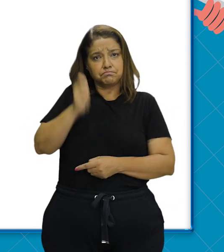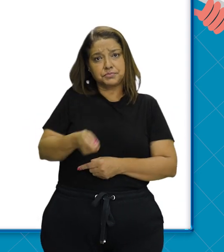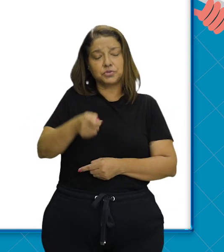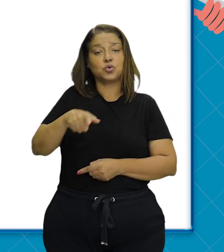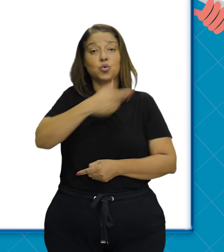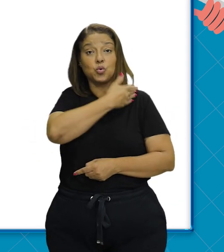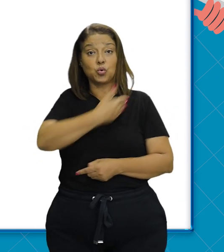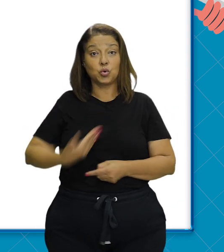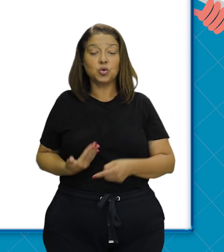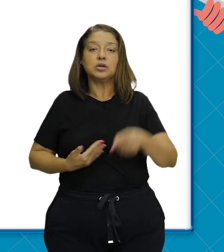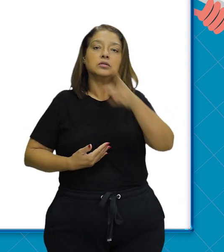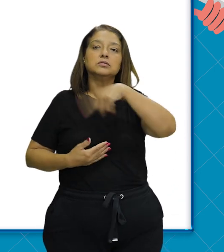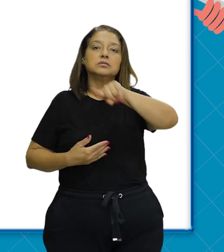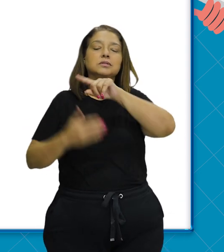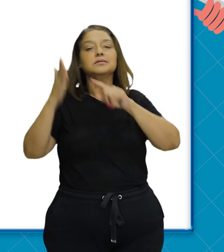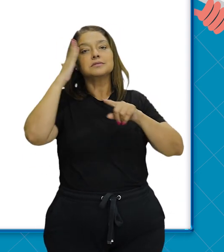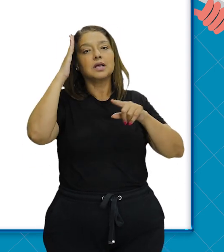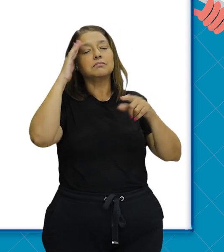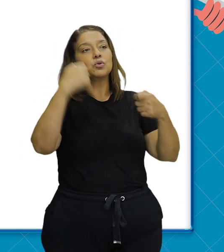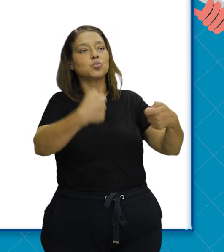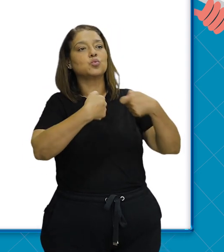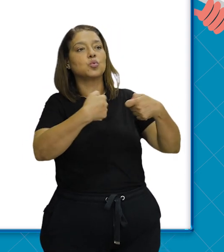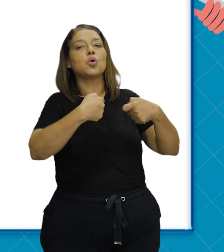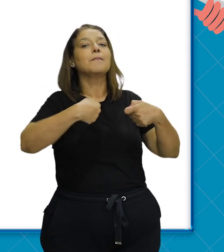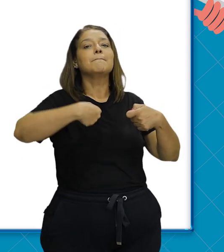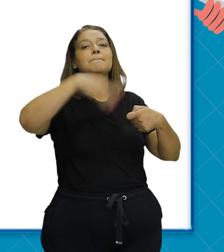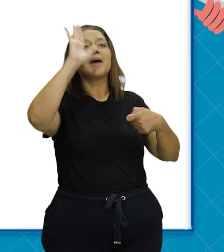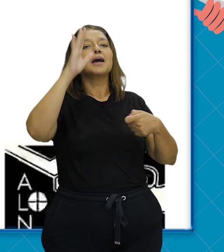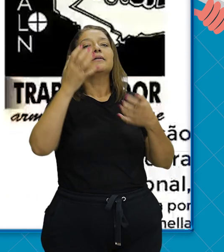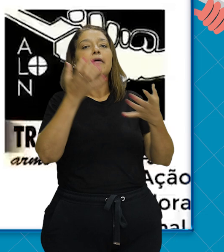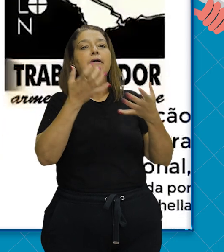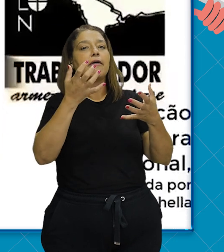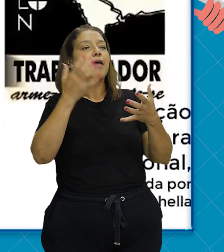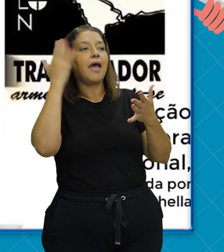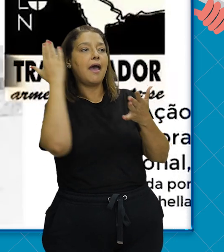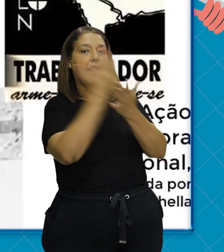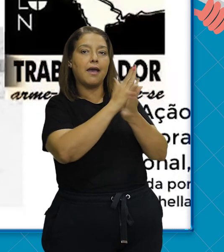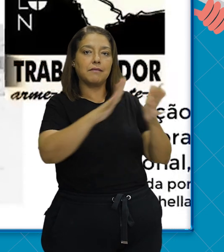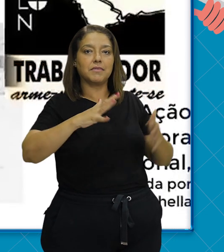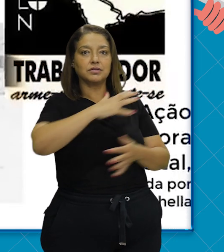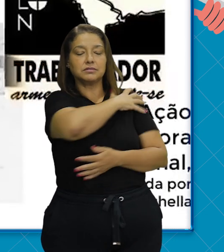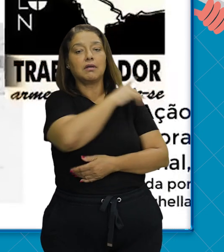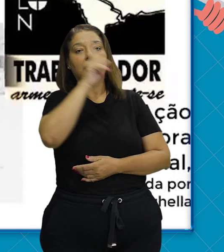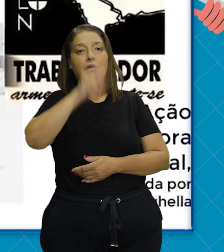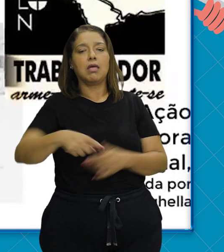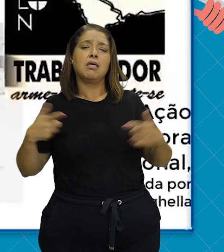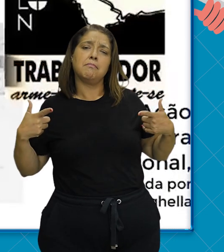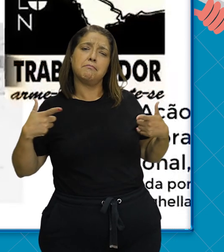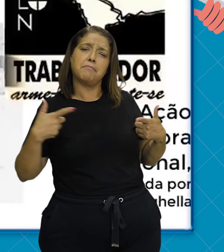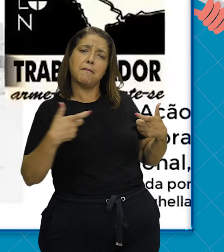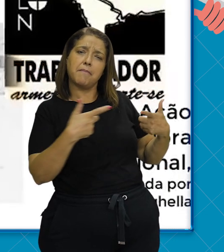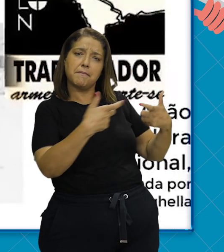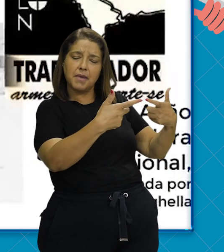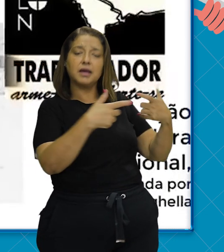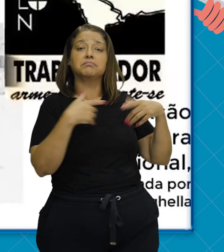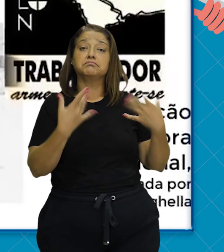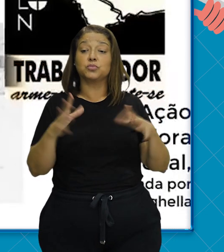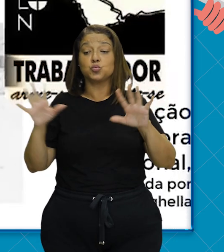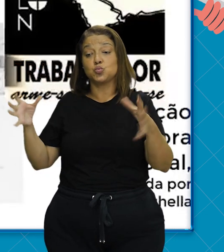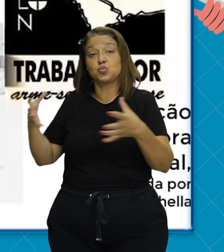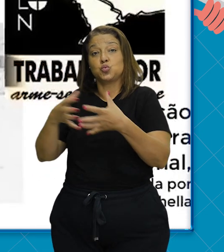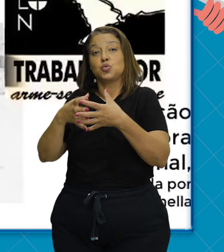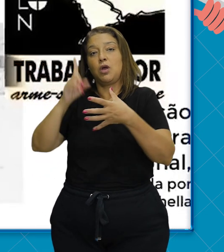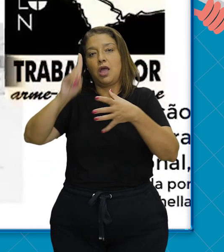organizações de esquerda se convenceram que o único jeito de combater a ditadura era com armas, como guerrilhas urbanas, em outras palavras,